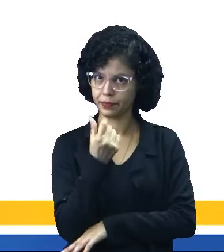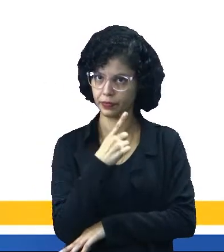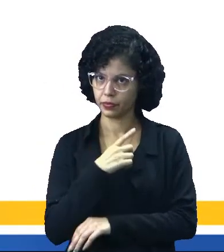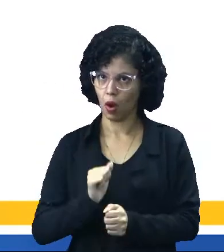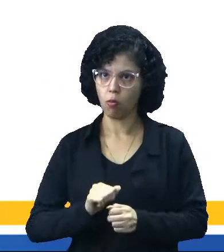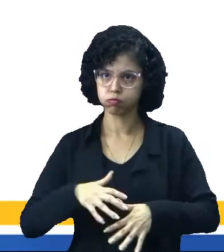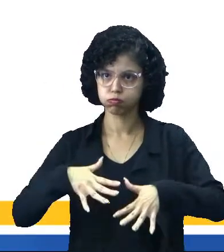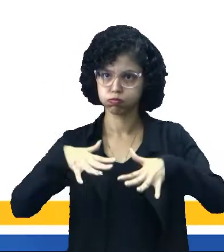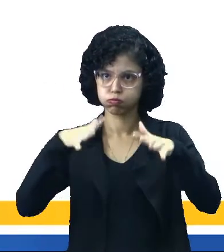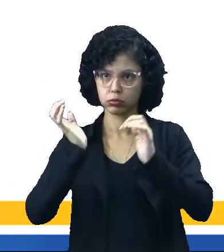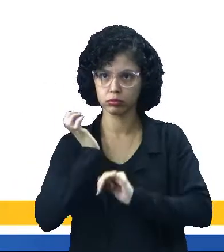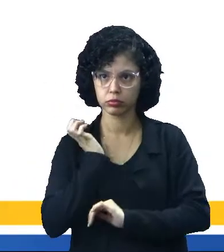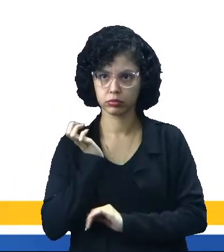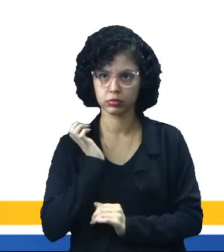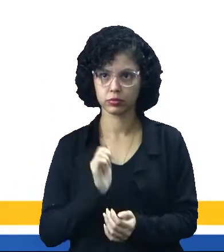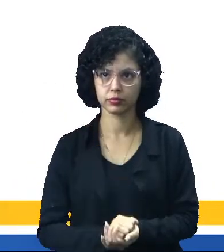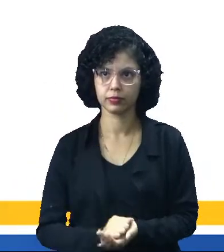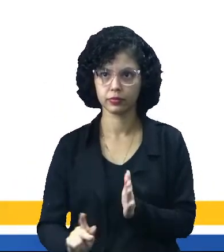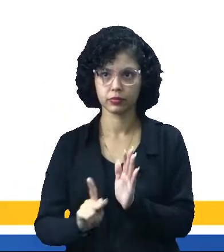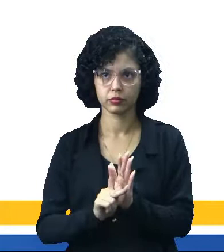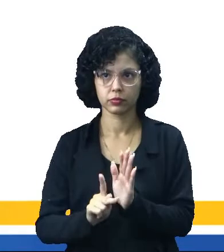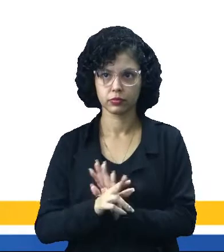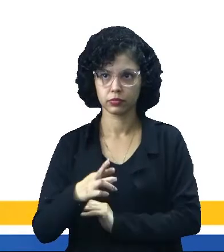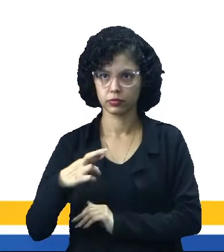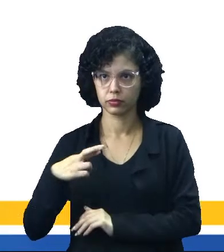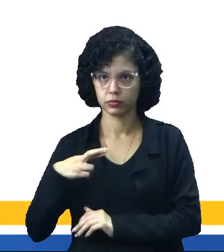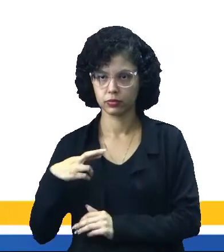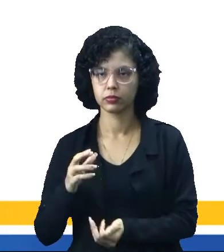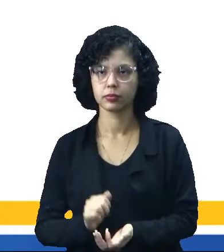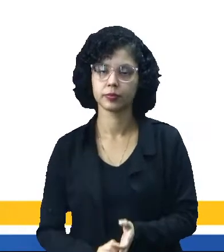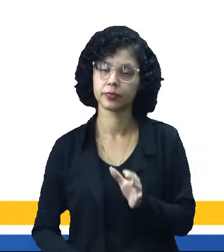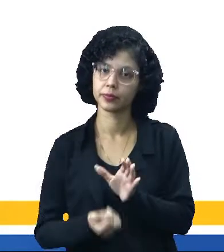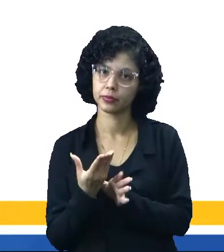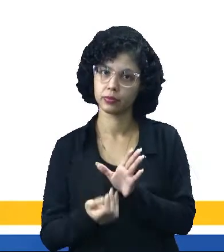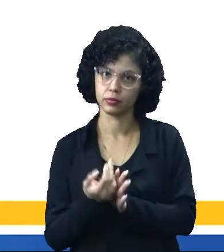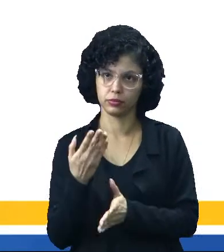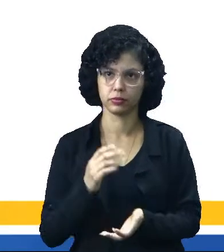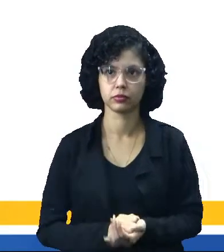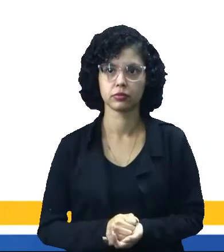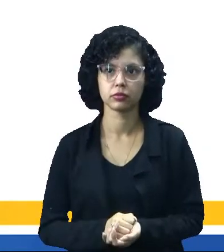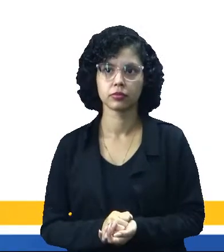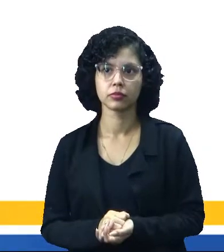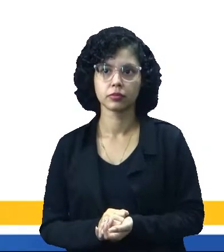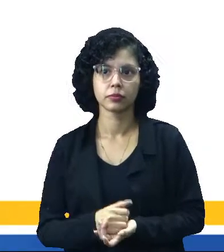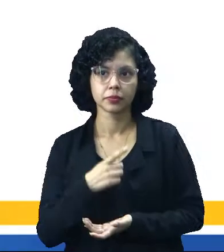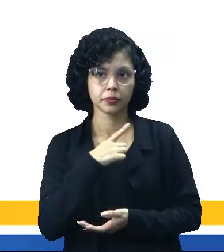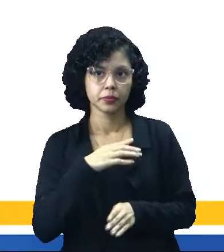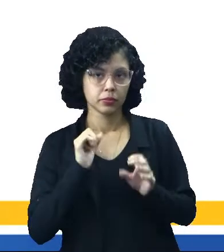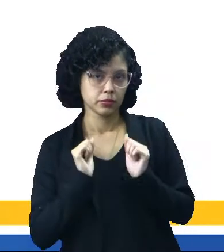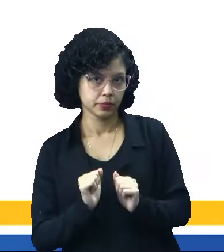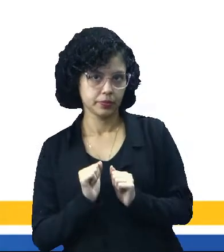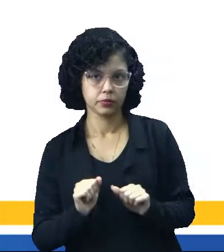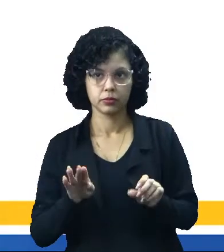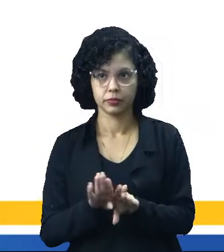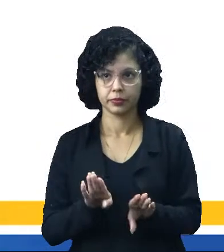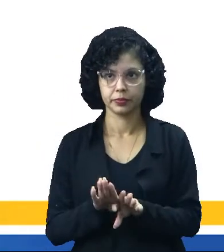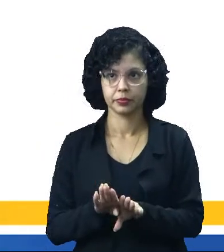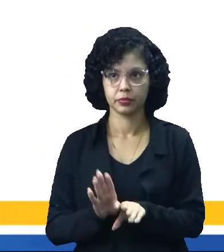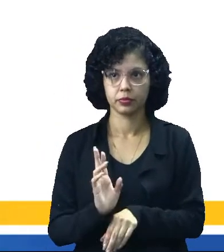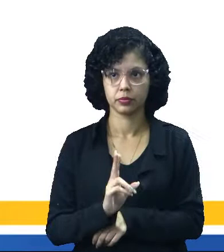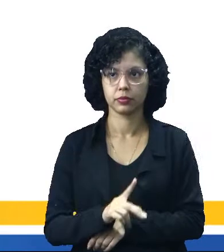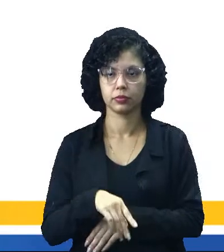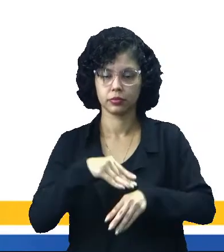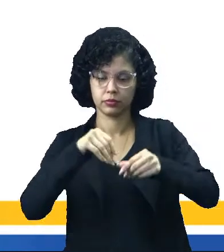a acumulação de riquezas por meio da propriedade privada e dos meios de produção. Os meios de produção podem ser